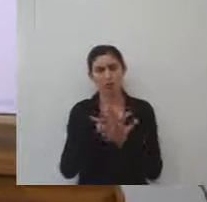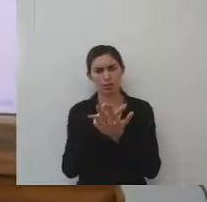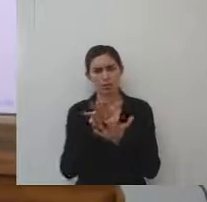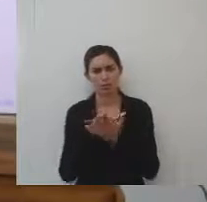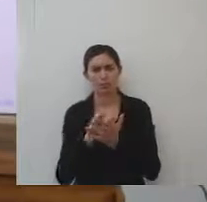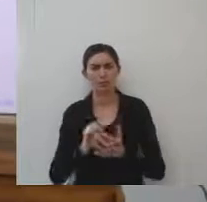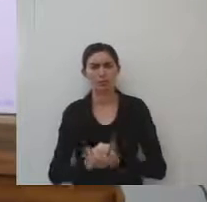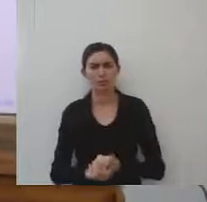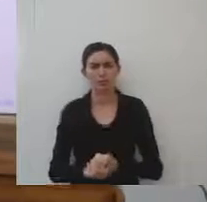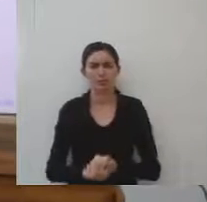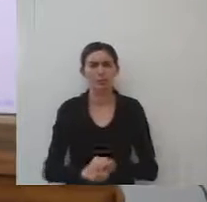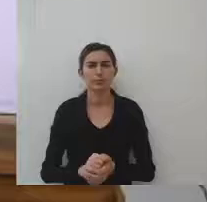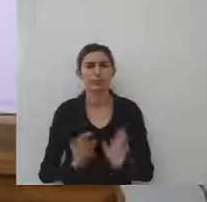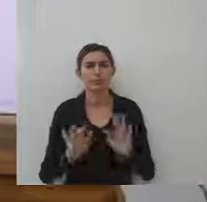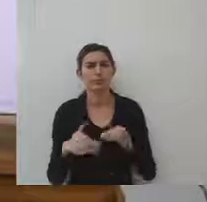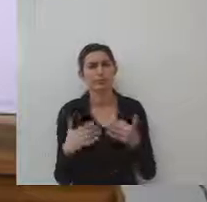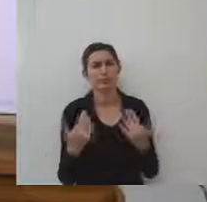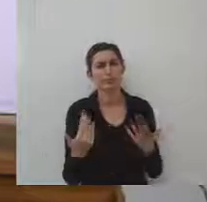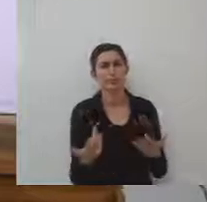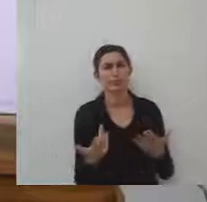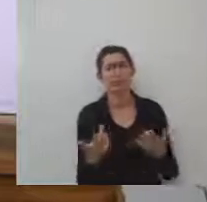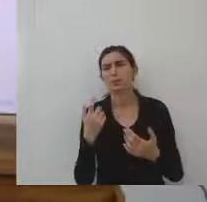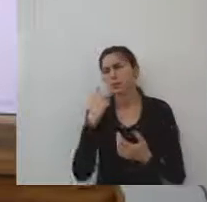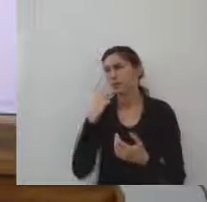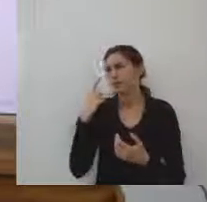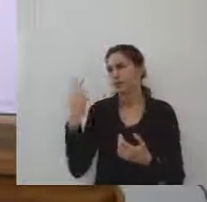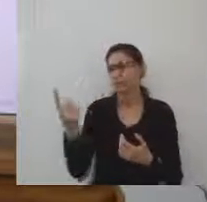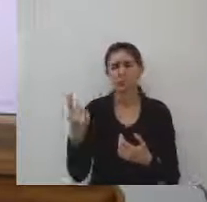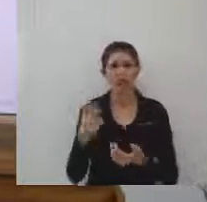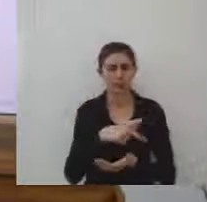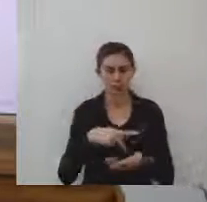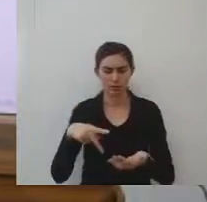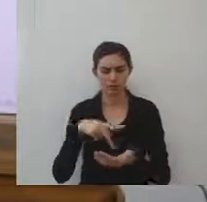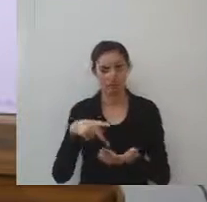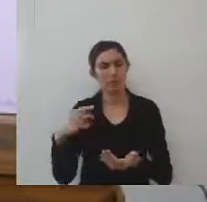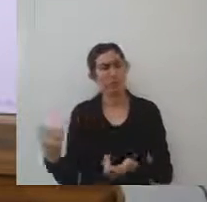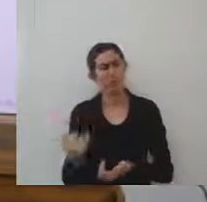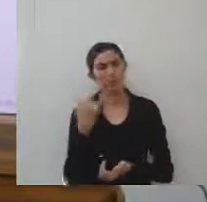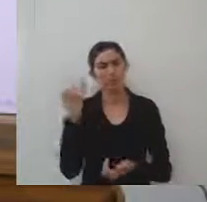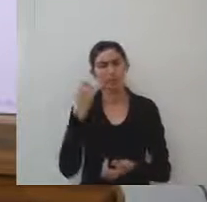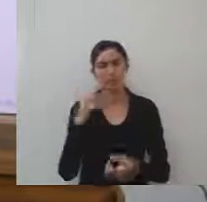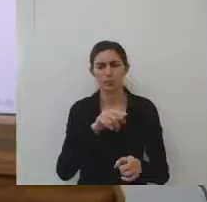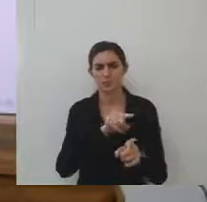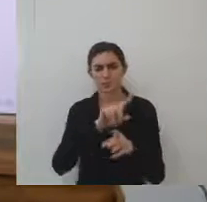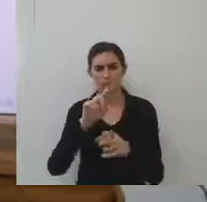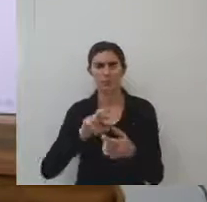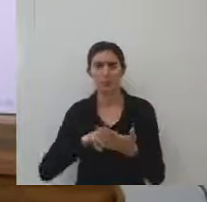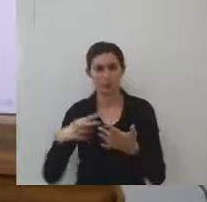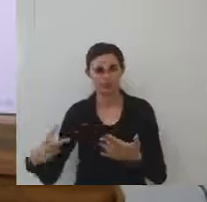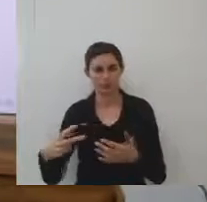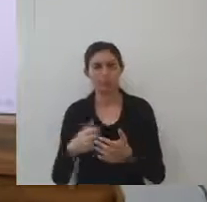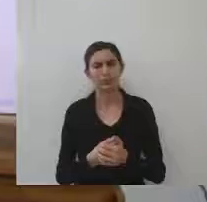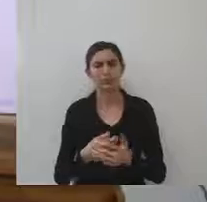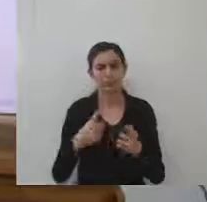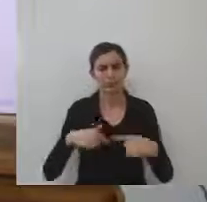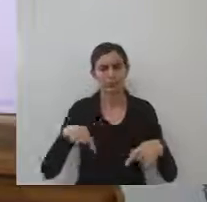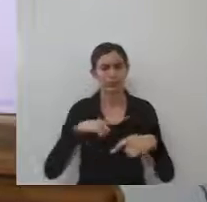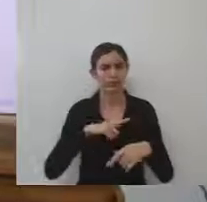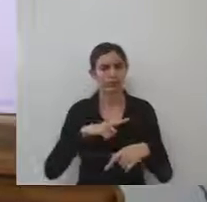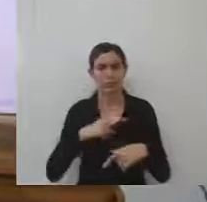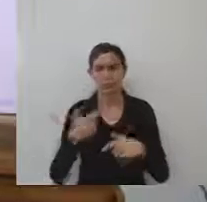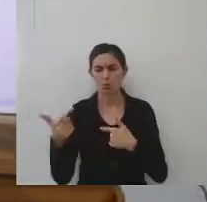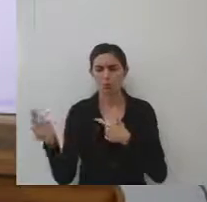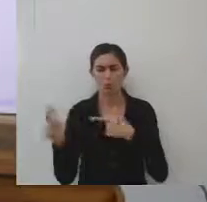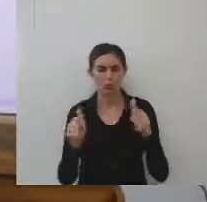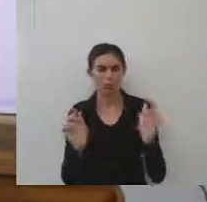Recife. Então, a cena pernambucana da dança é muito importante também nesse contexto. A gente tem vários